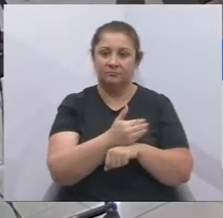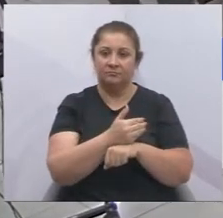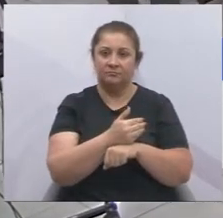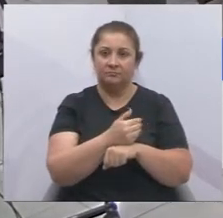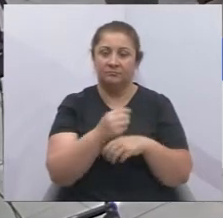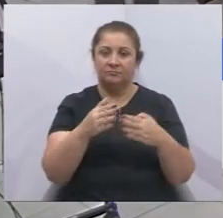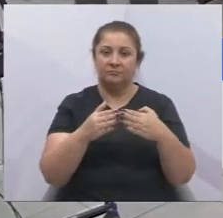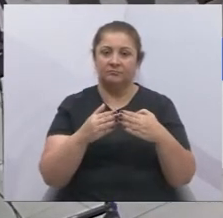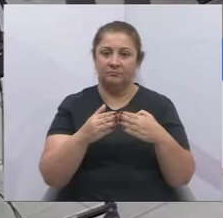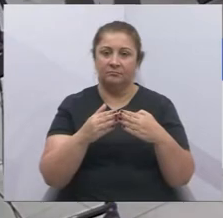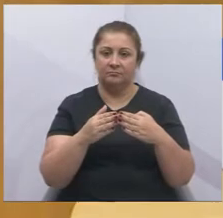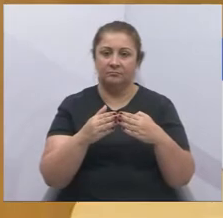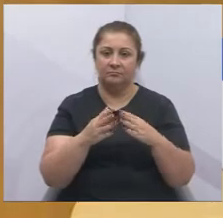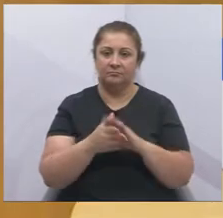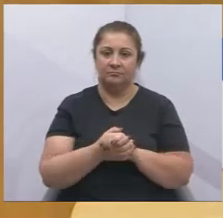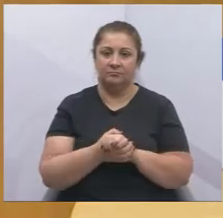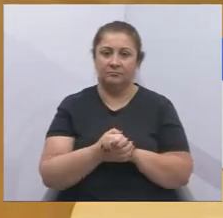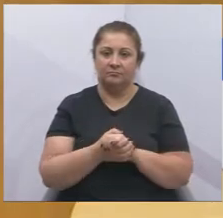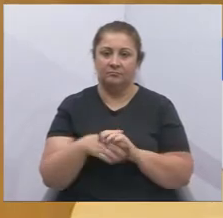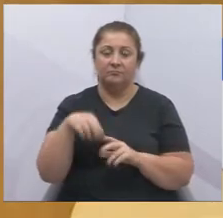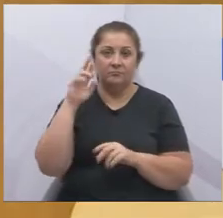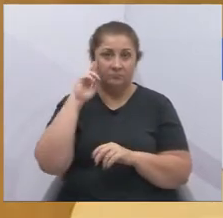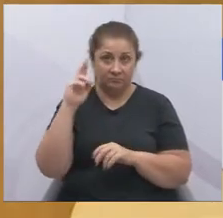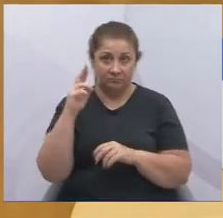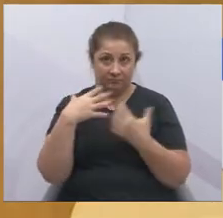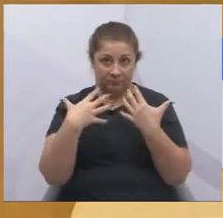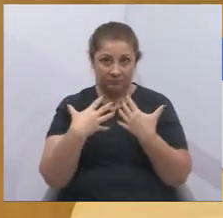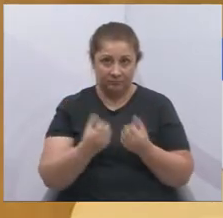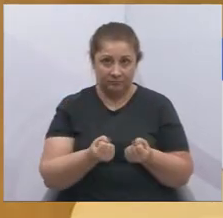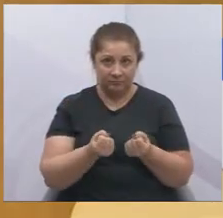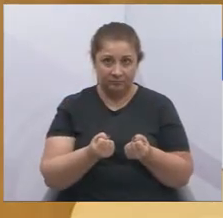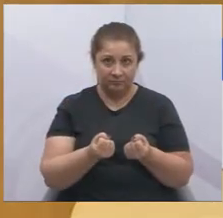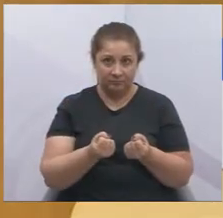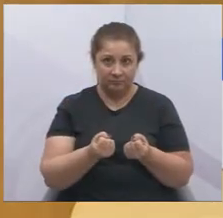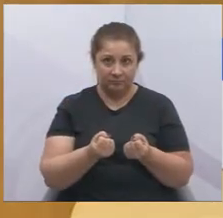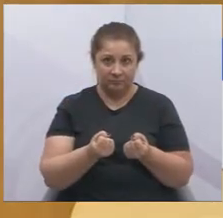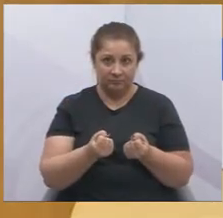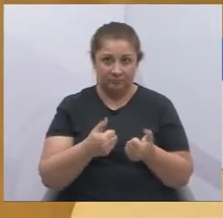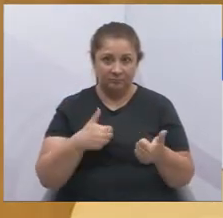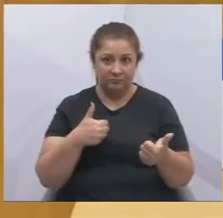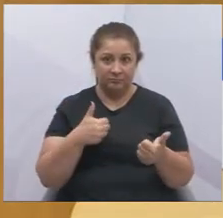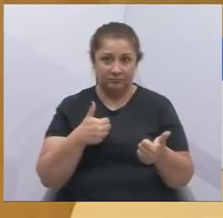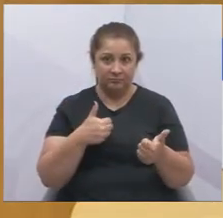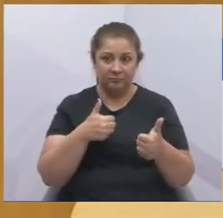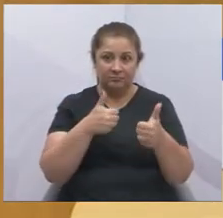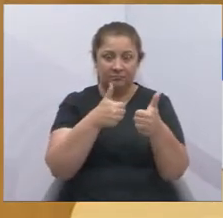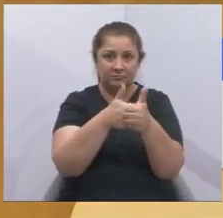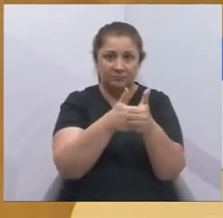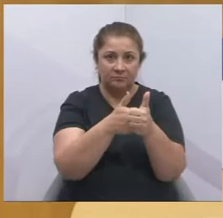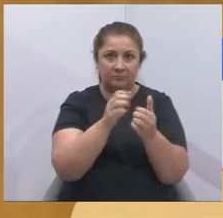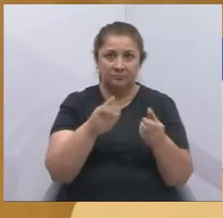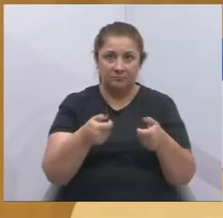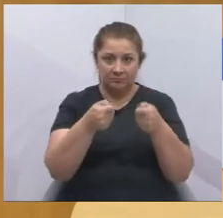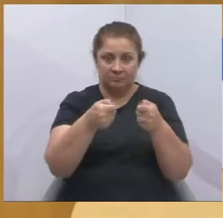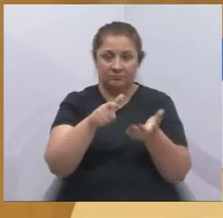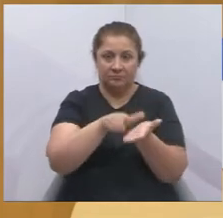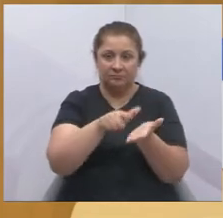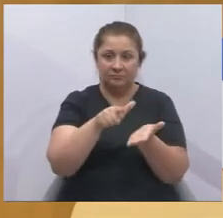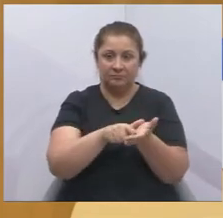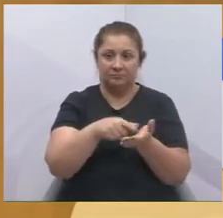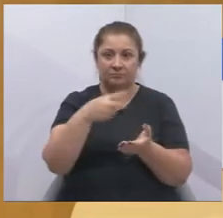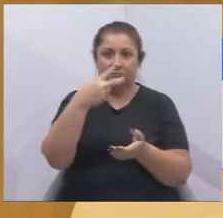pedir ordem, presidente. O senhor permite eu chegar até o senhor aí, entregar em suas mãos que seja registrado